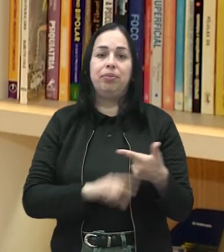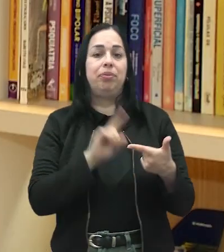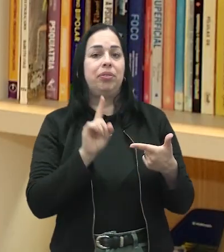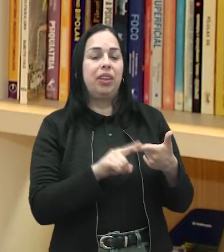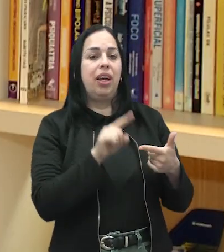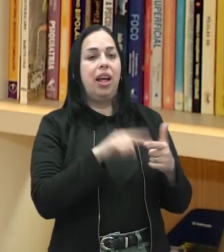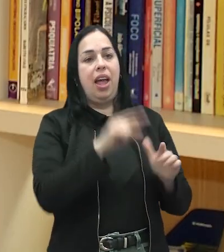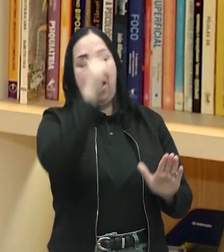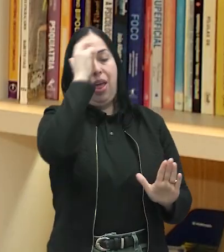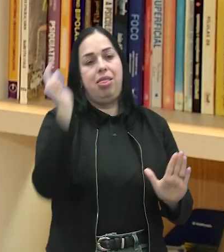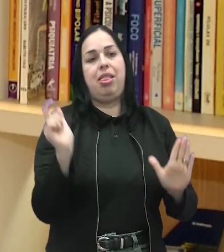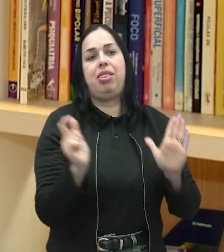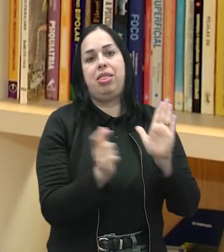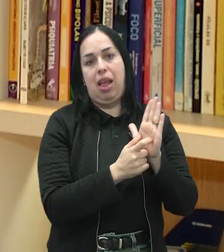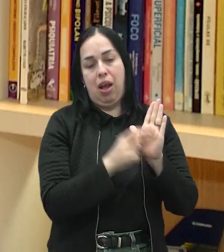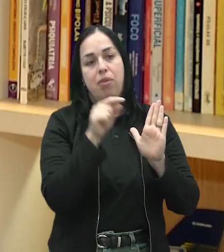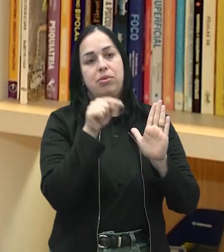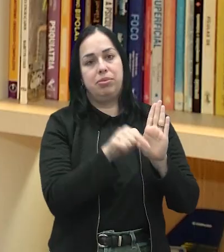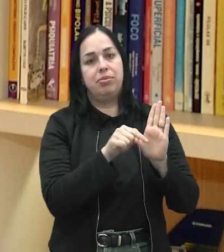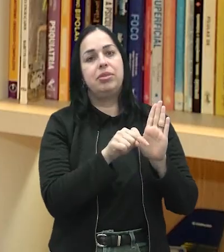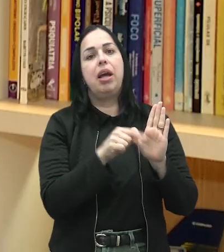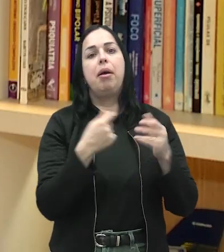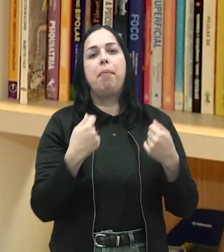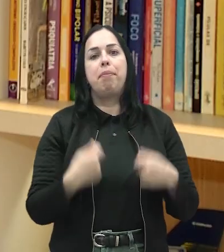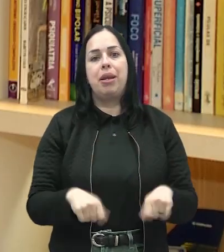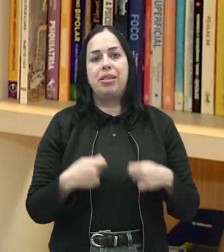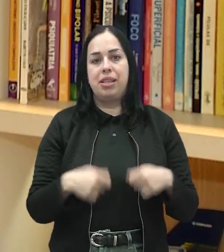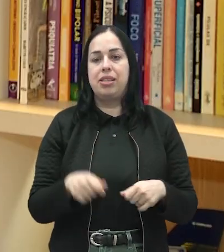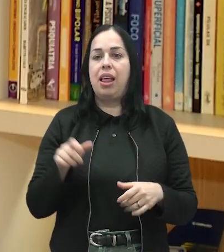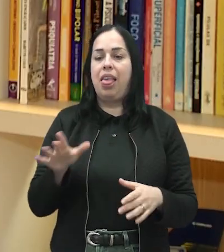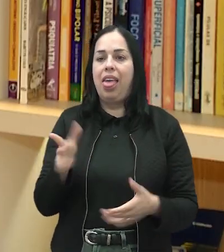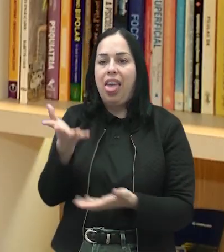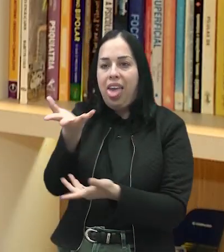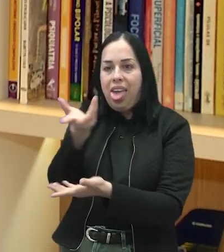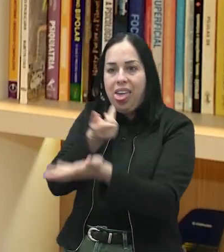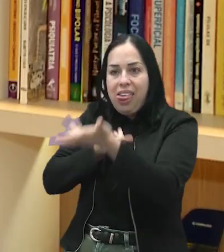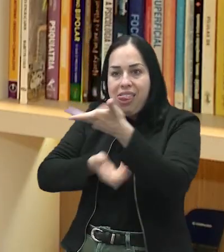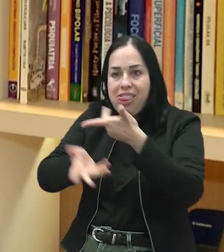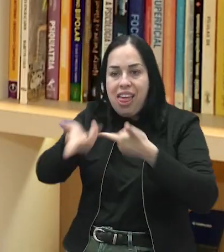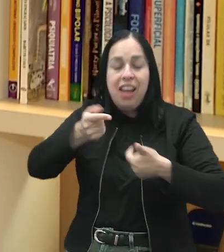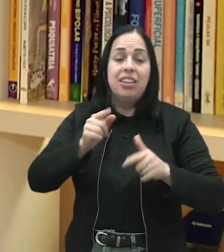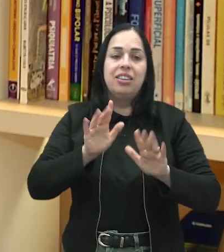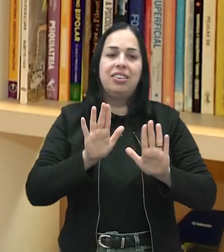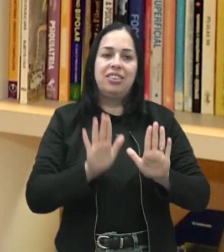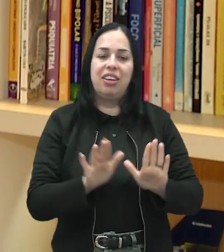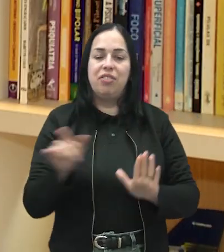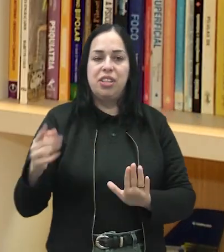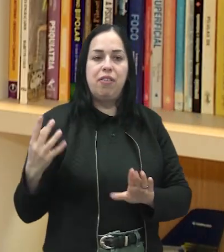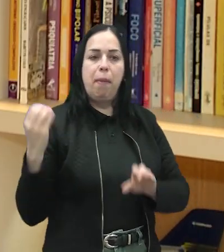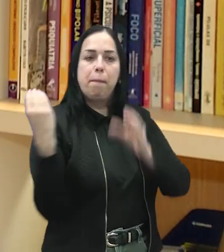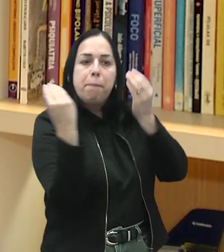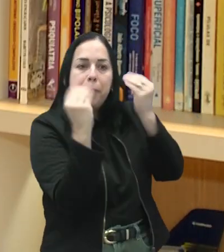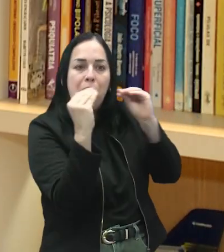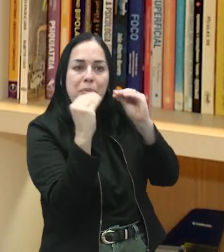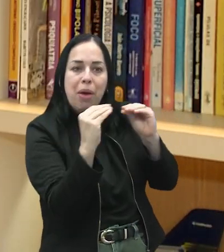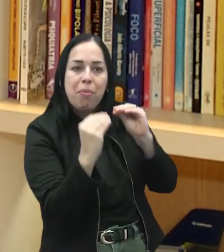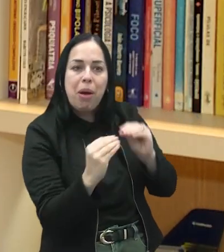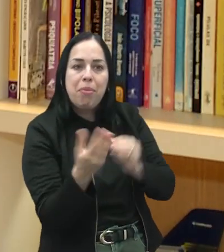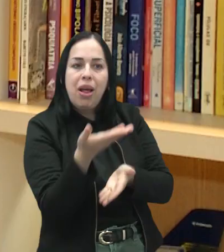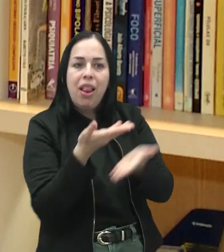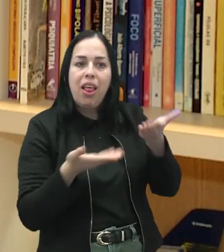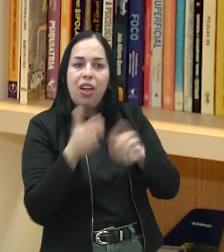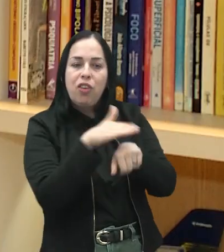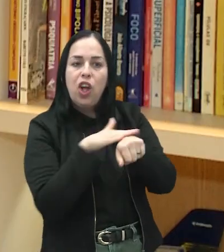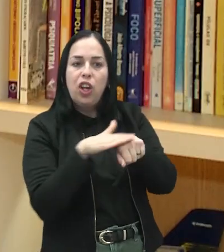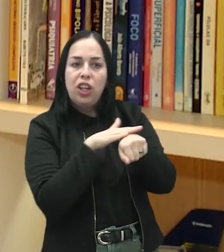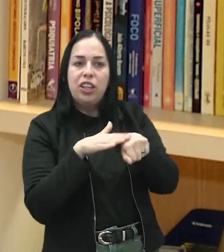ponto é que a IA é um produto, e como um produto ela precisa fidelizar você. Então ela pode, a partir das coisas que você desenvolve,